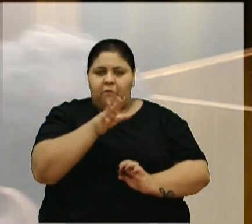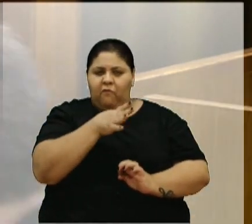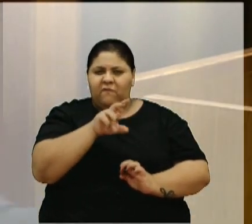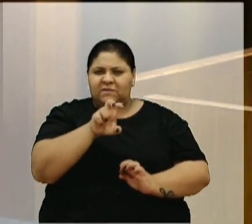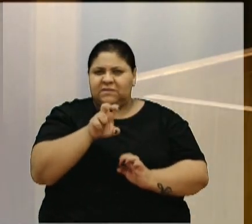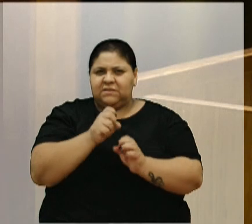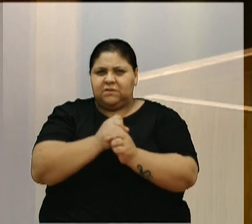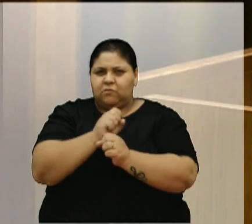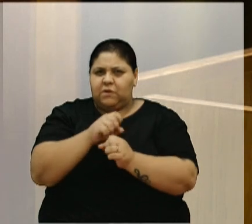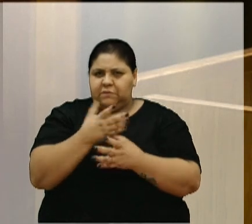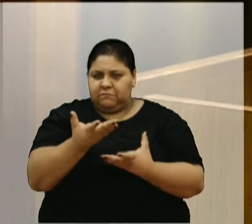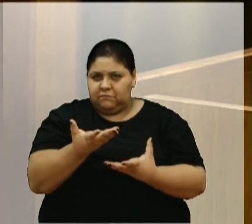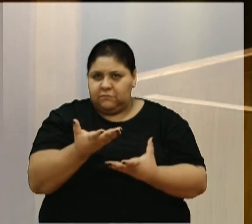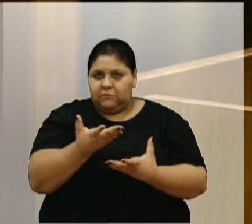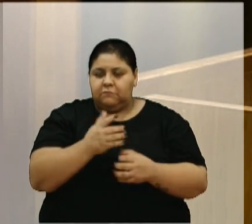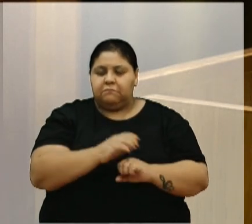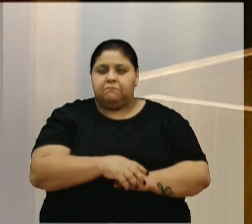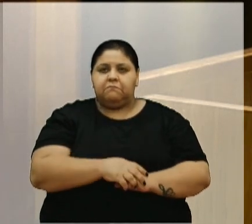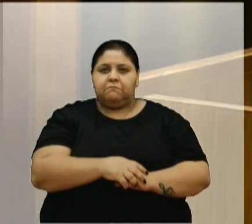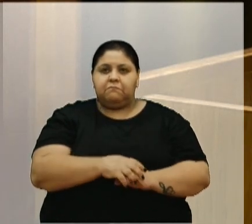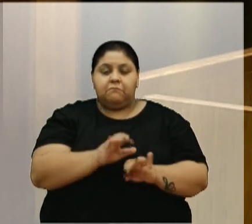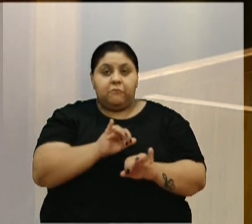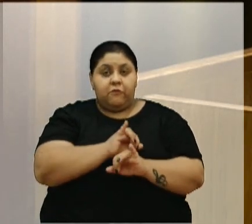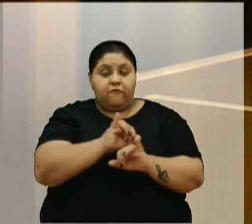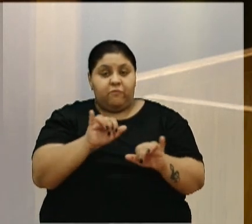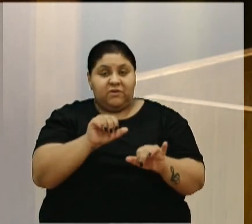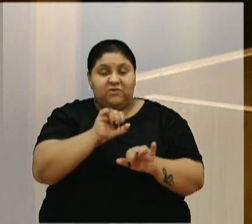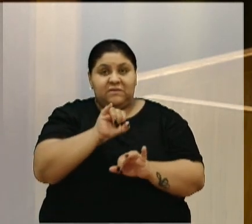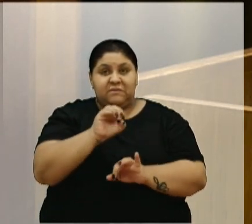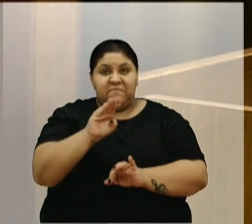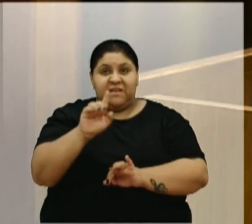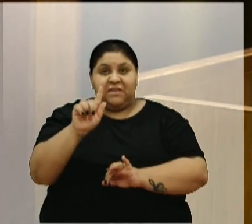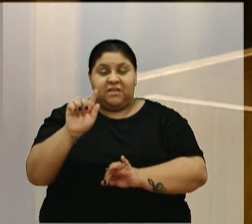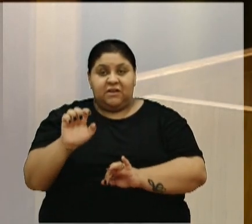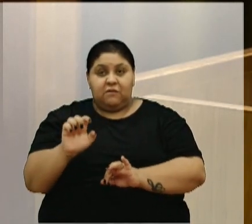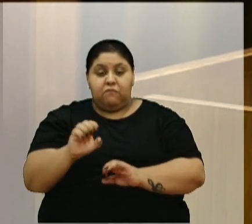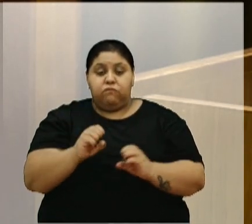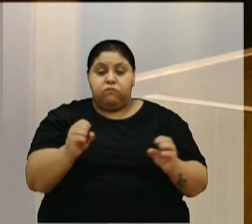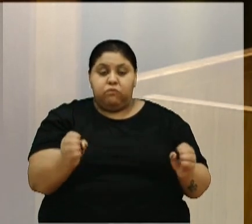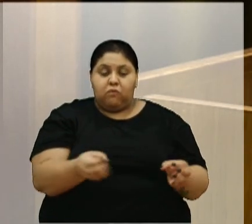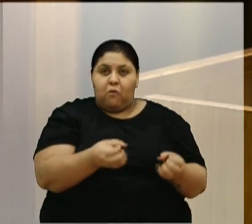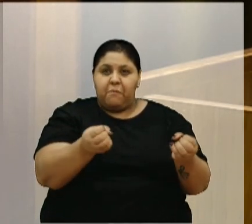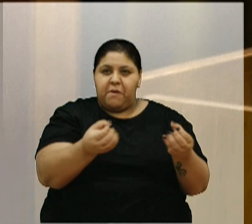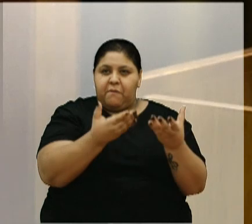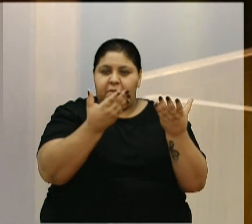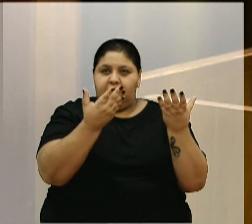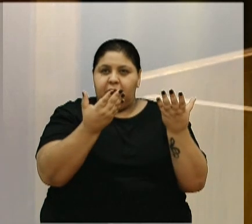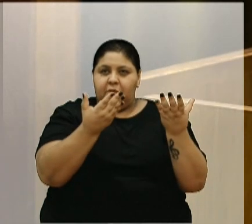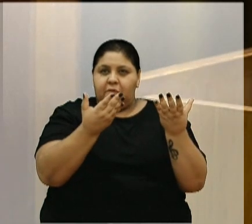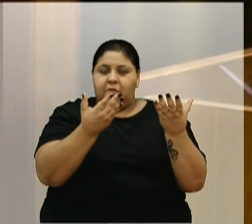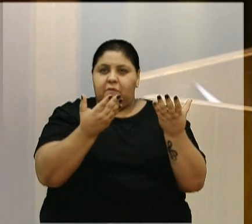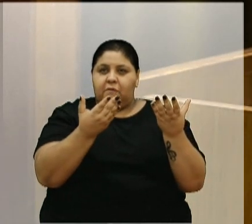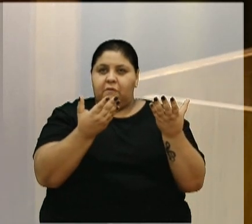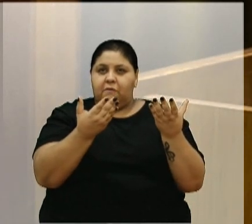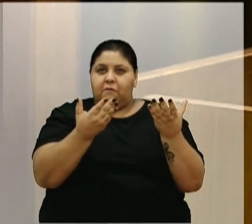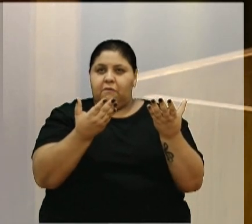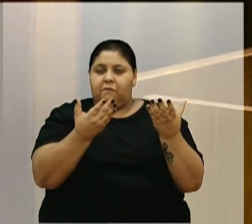5 anos, de acordo com os dados do IBGE, comemorar a